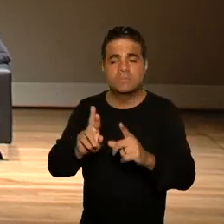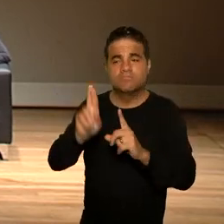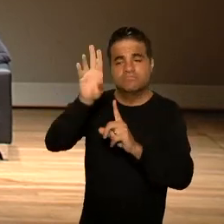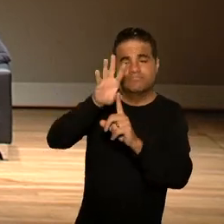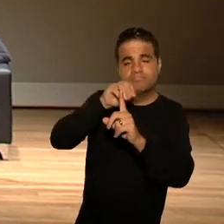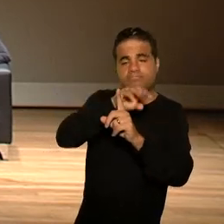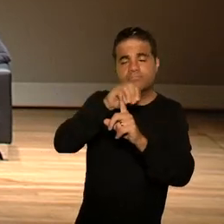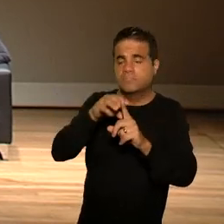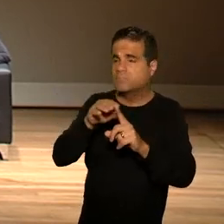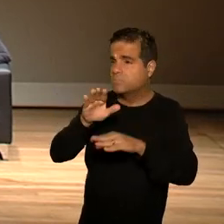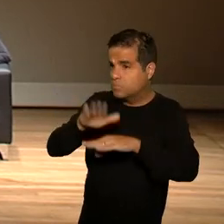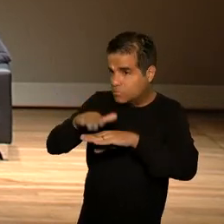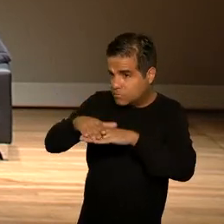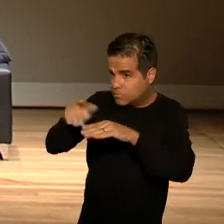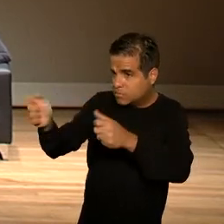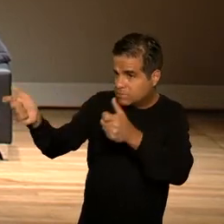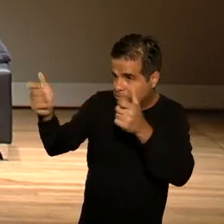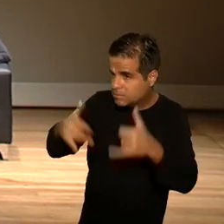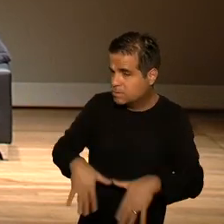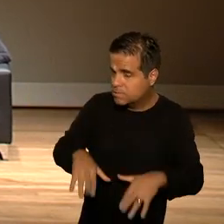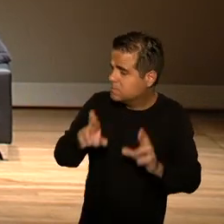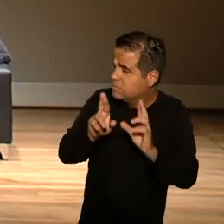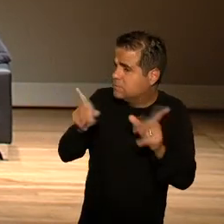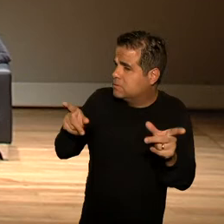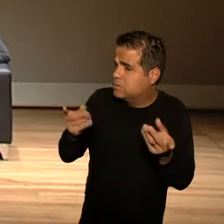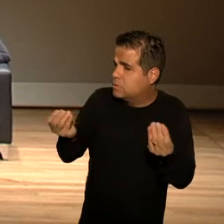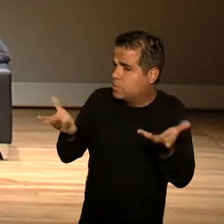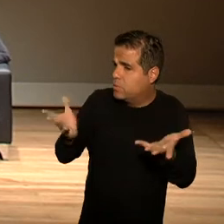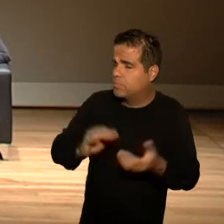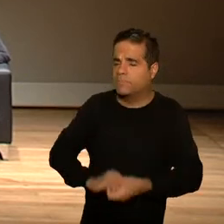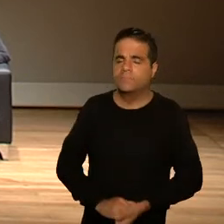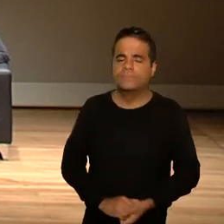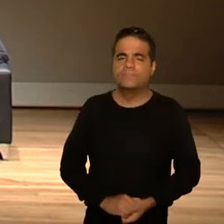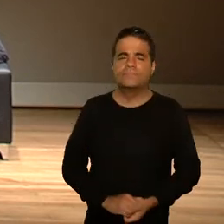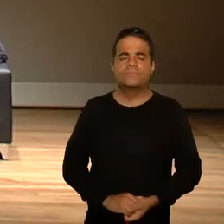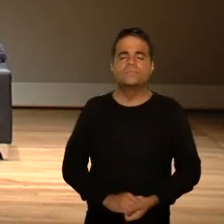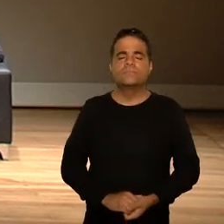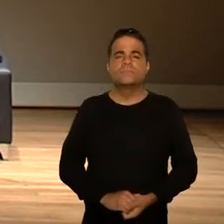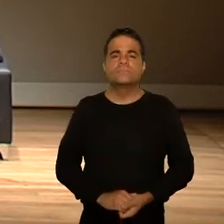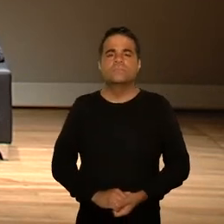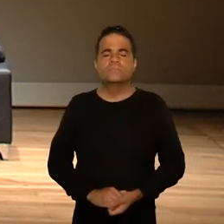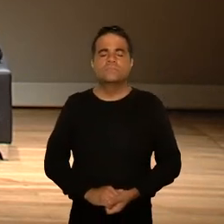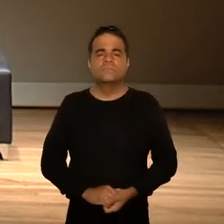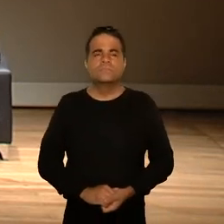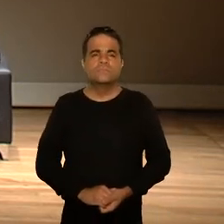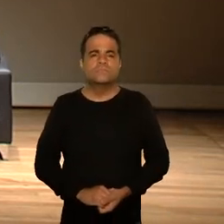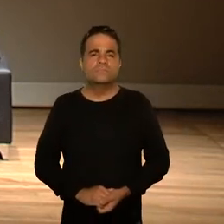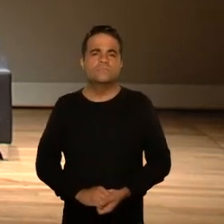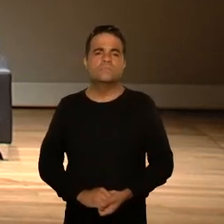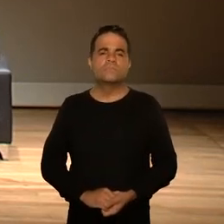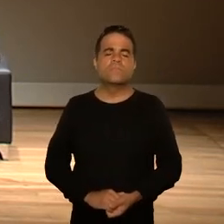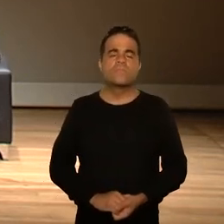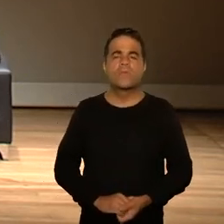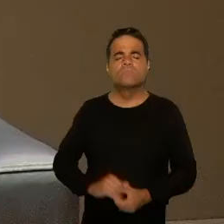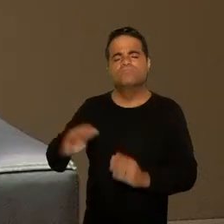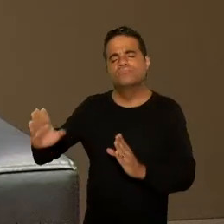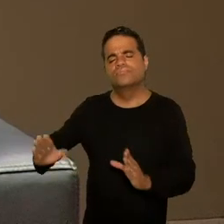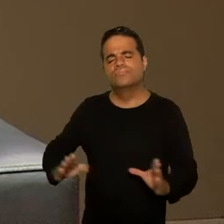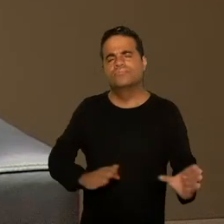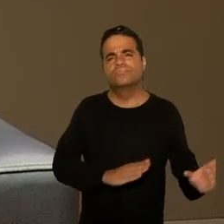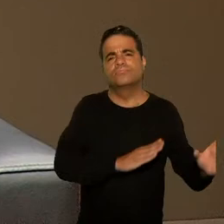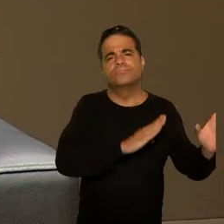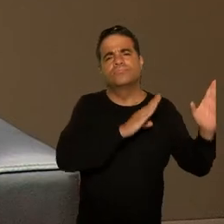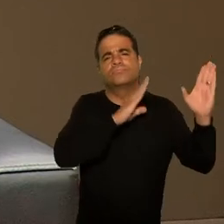eu queria que você falasse um pouco sobre essas diferenças é a gente ao longo da história